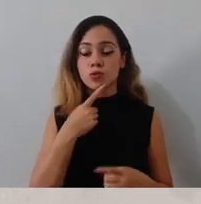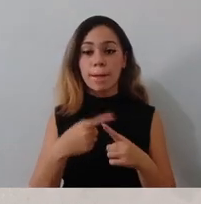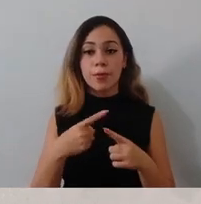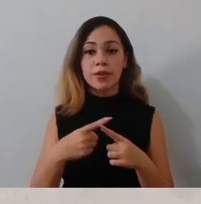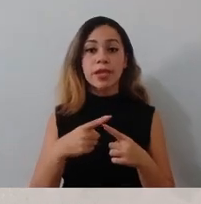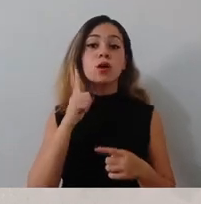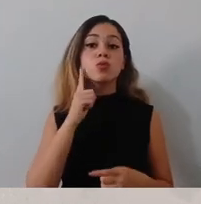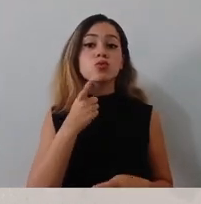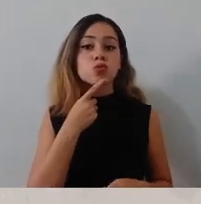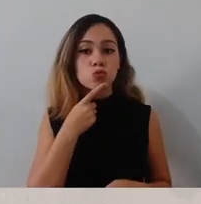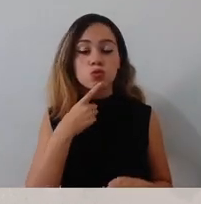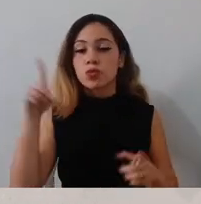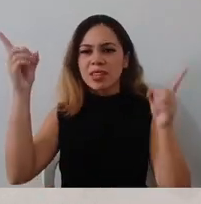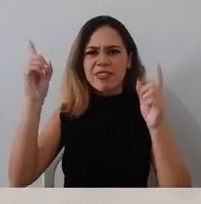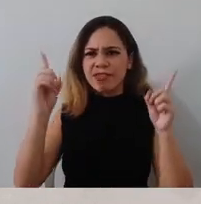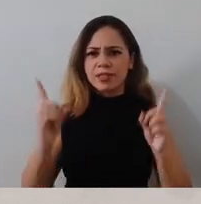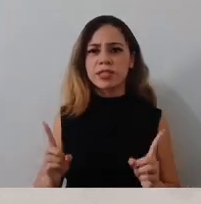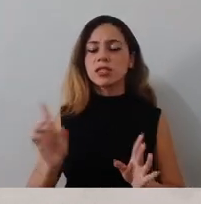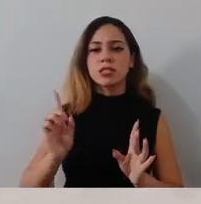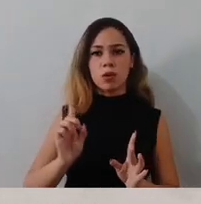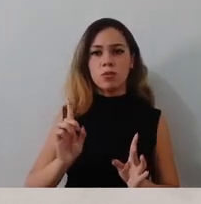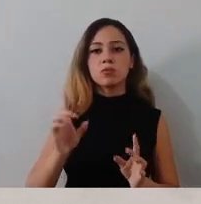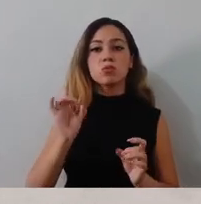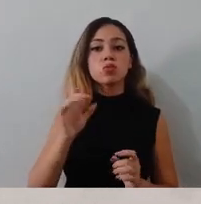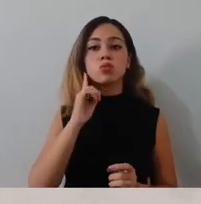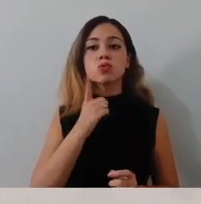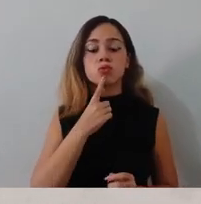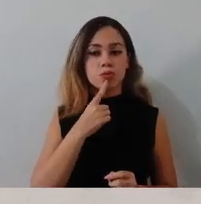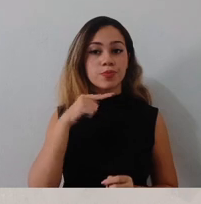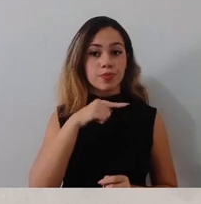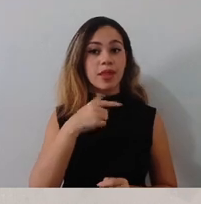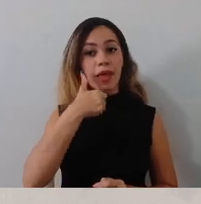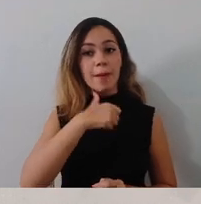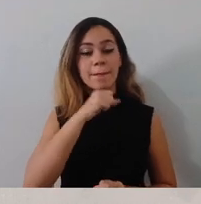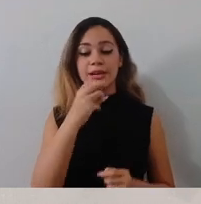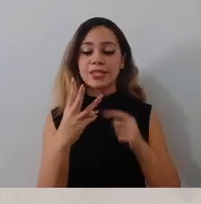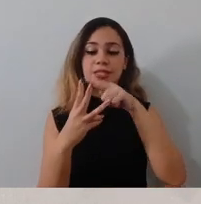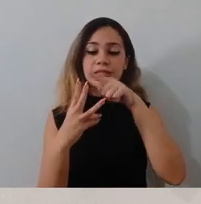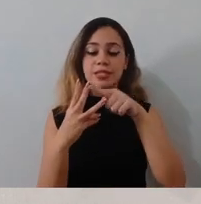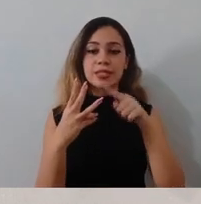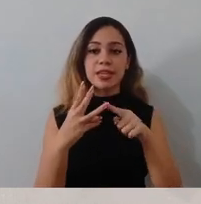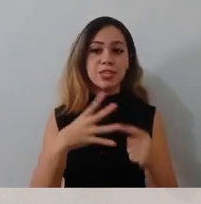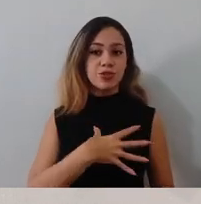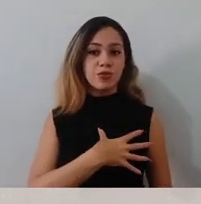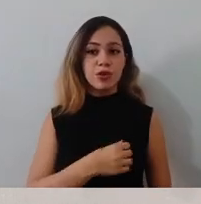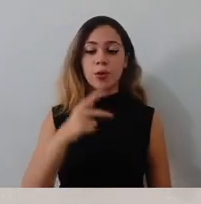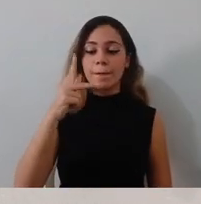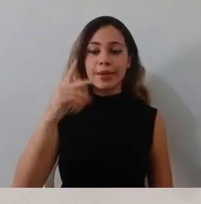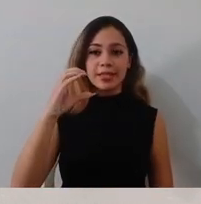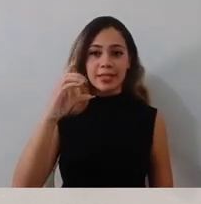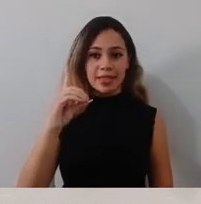surdos porque ela disse que a maneira correta de falar é assim, ok? Ela é mãe de 3 PCDs, gente.